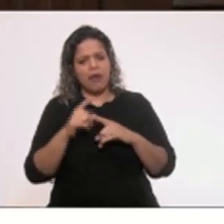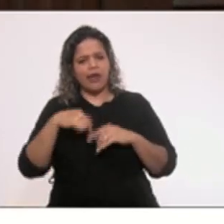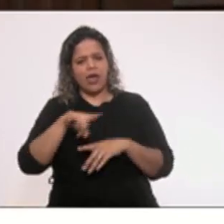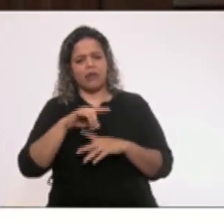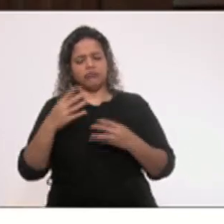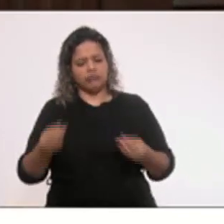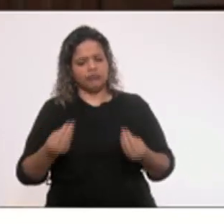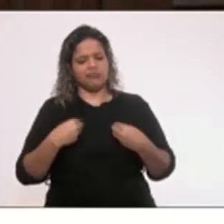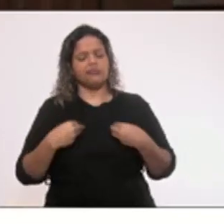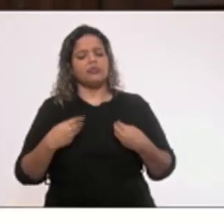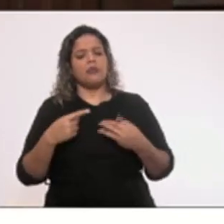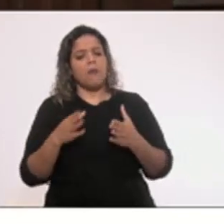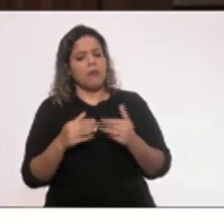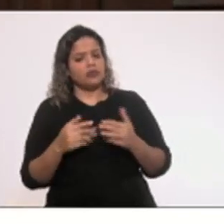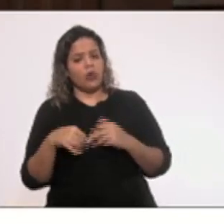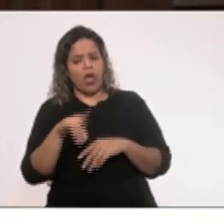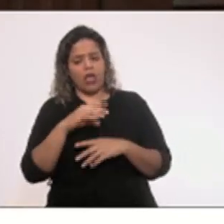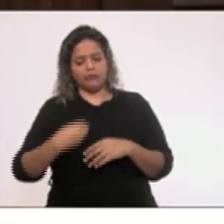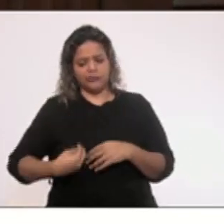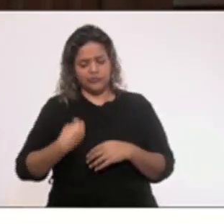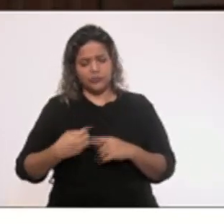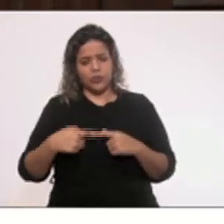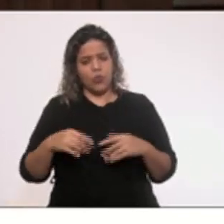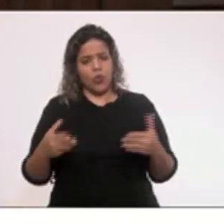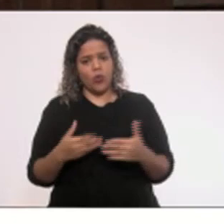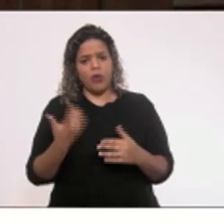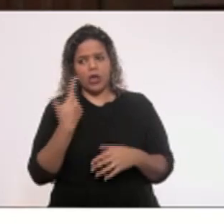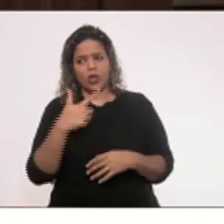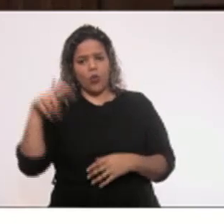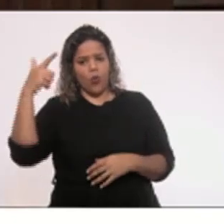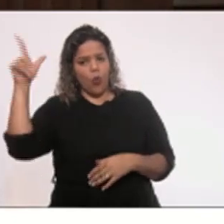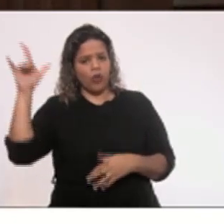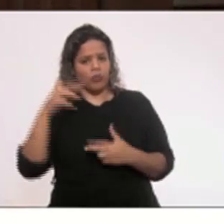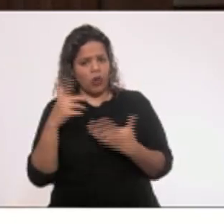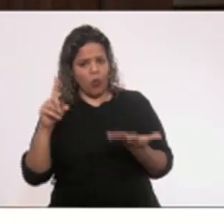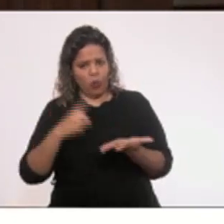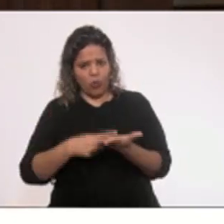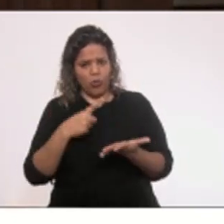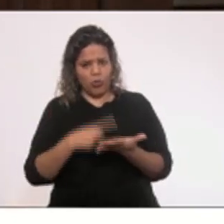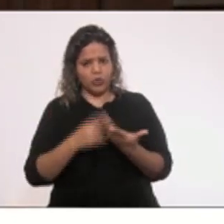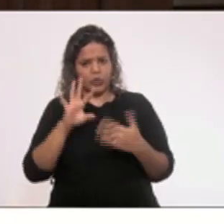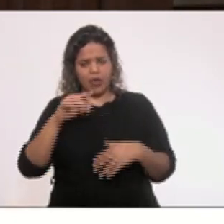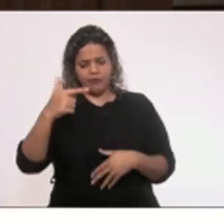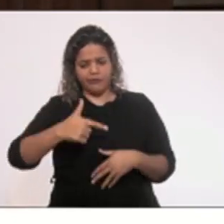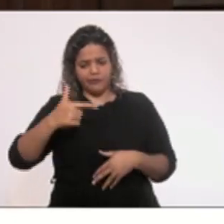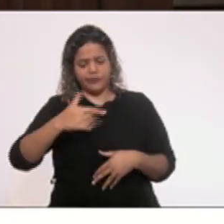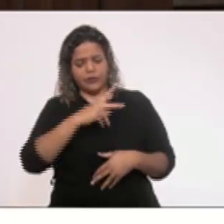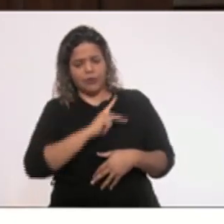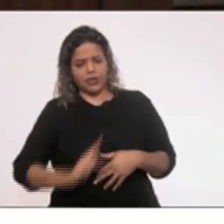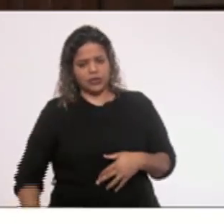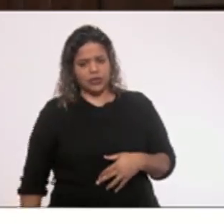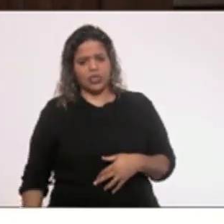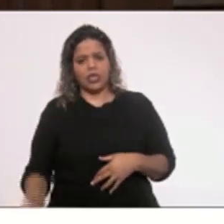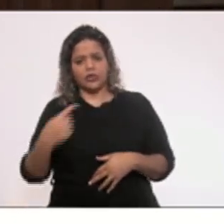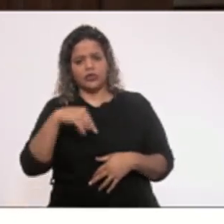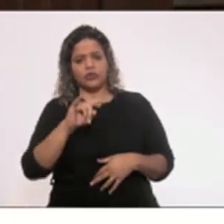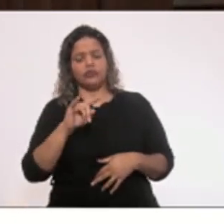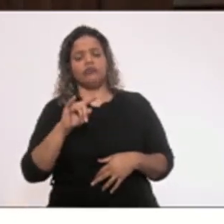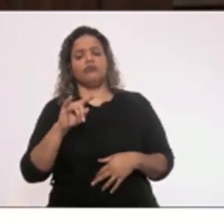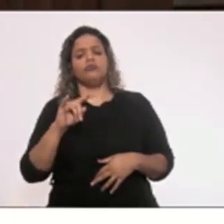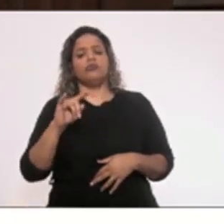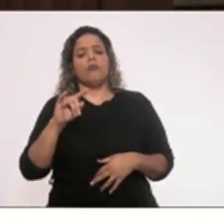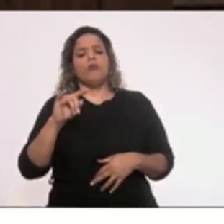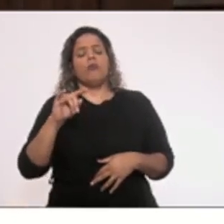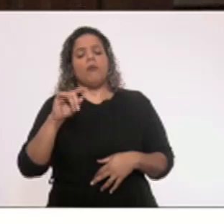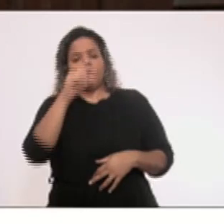esta demanda. Ela estaria aqui hoje, mas está em outro compromisso, que ela é vice-presidente da Assembleia da Câmara